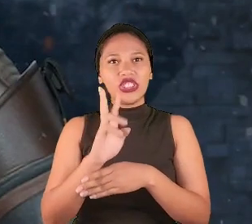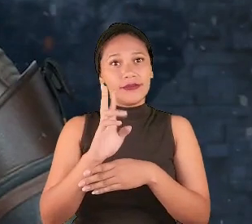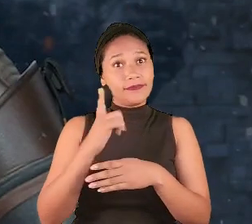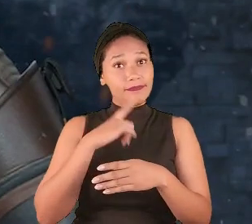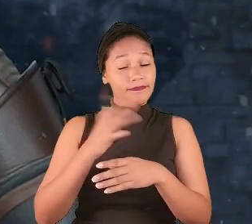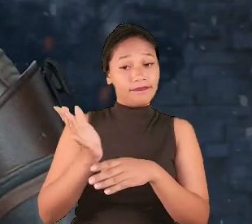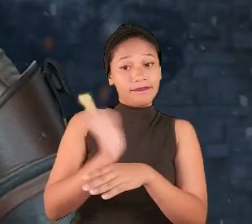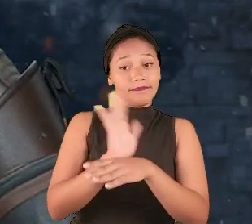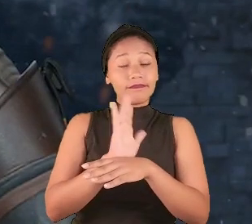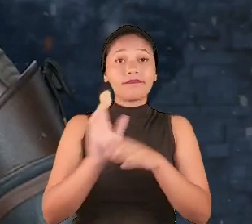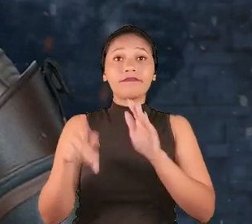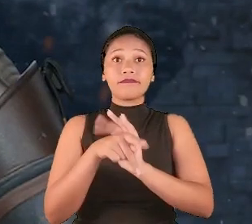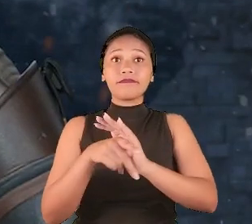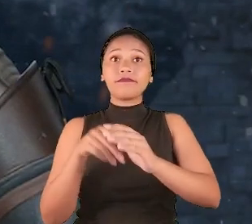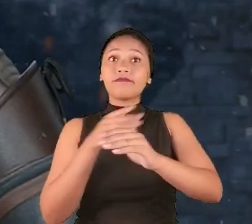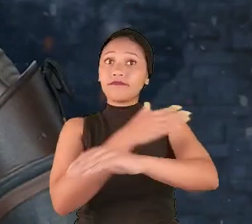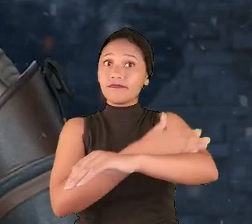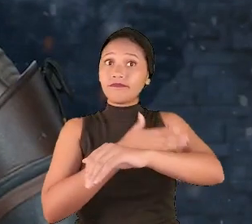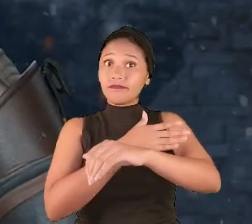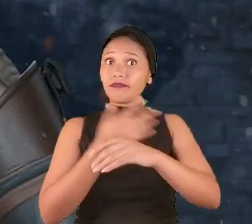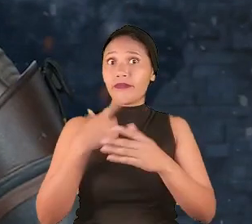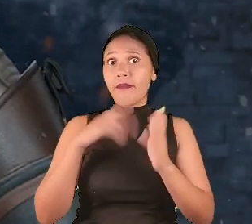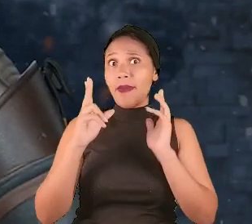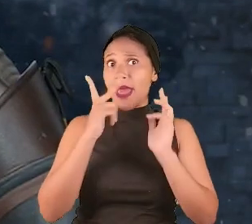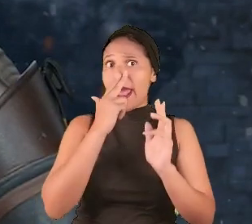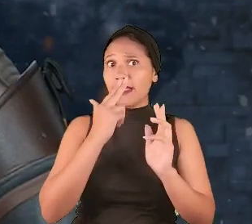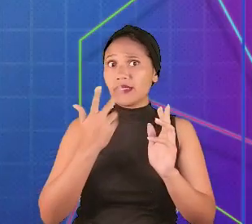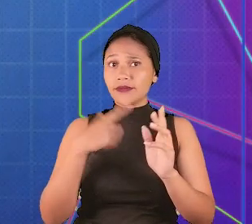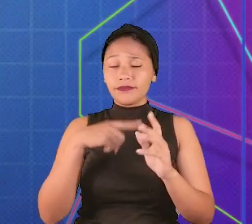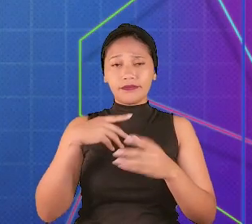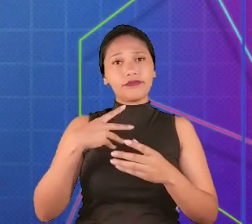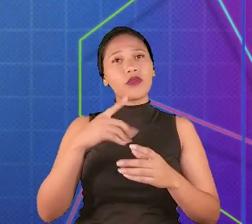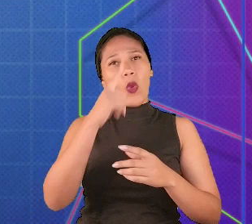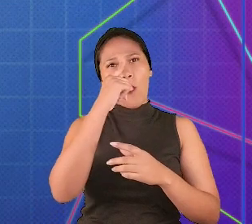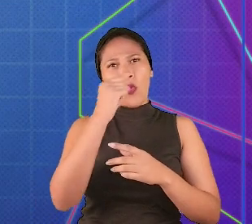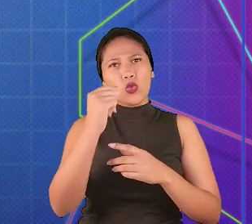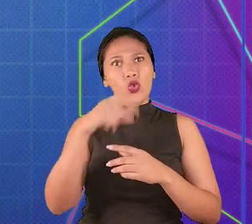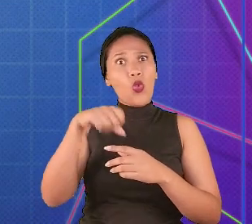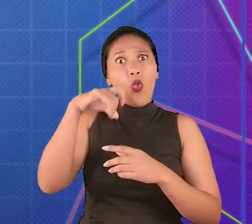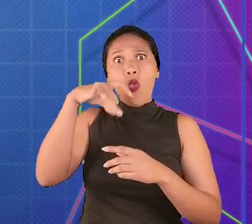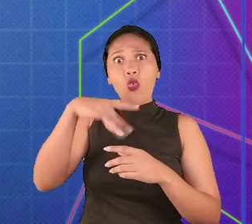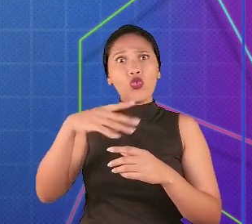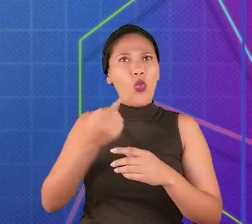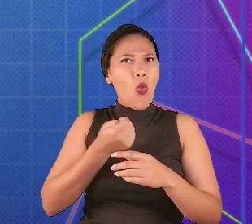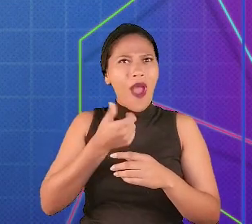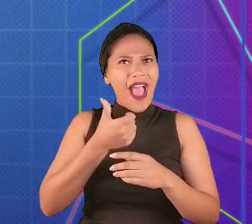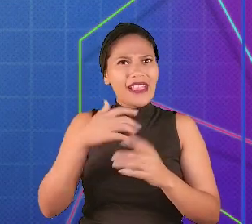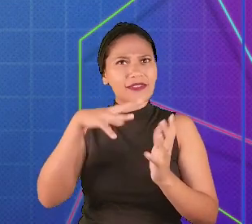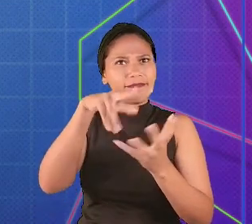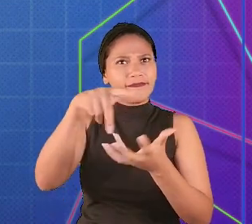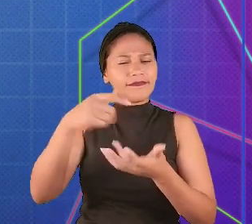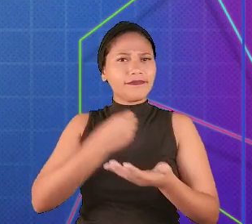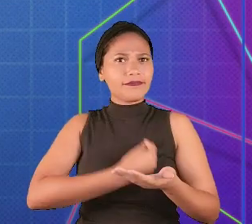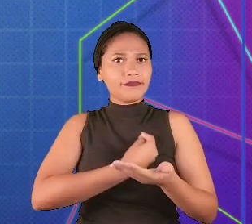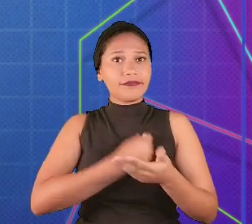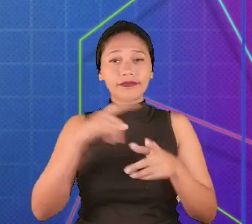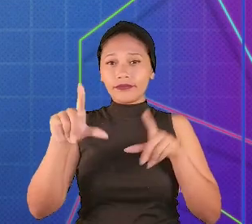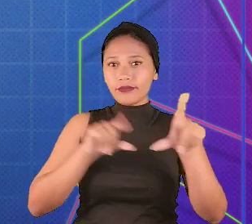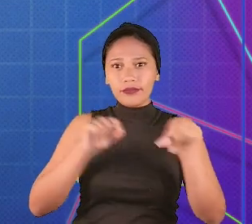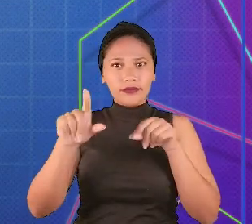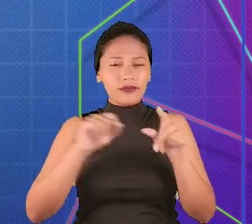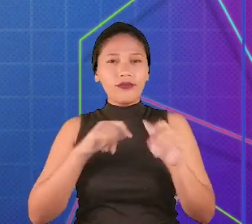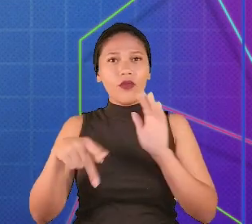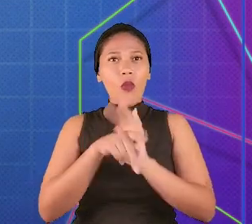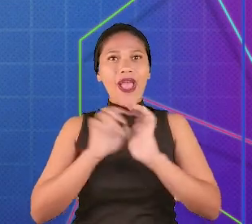fantasia medieval e acompanha um dos últimos bruxos existentes na Terra. Com um sistema de escolha moral, cada escolha feita pelo